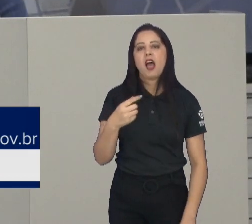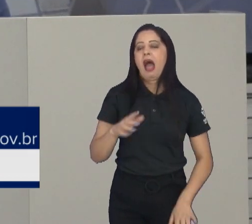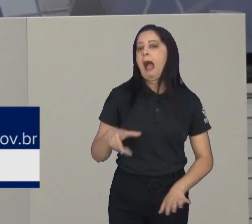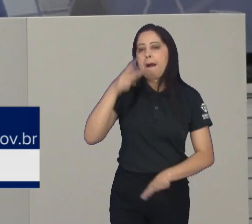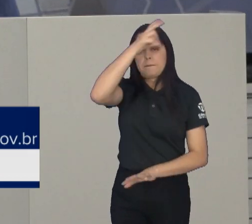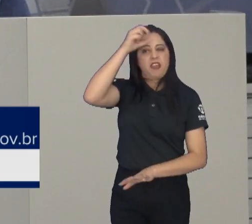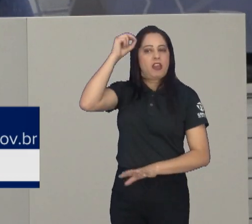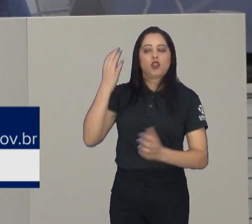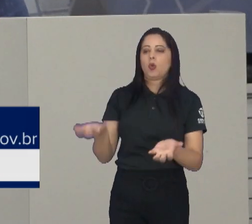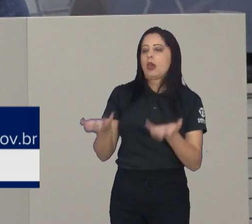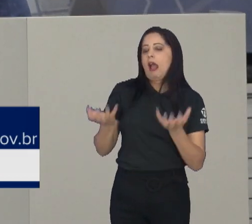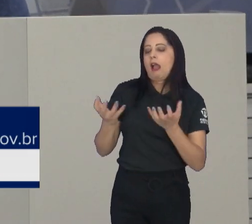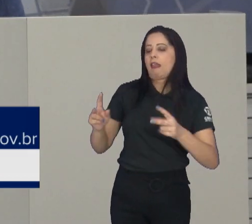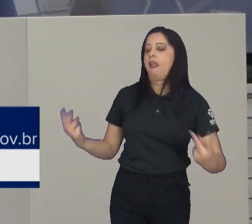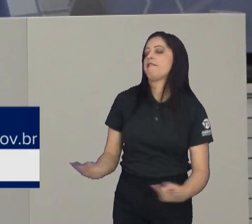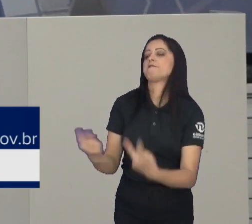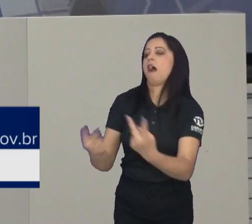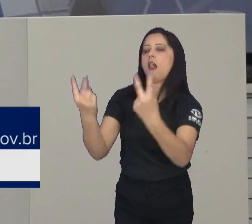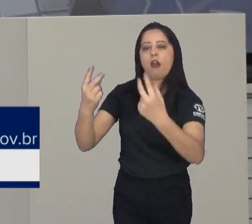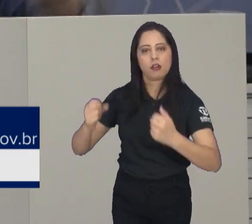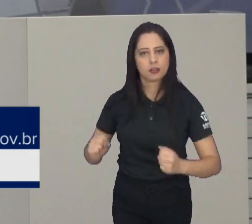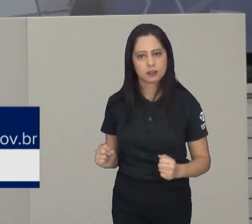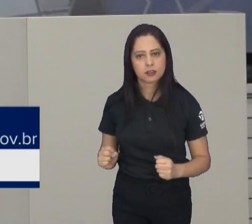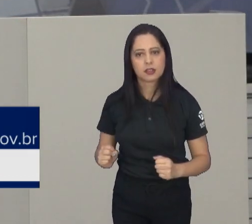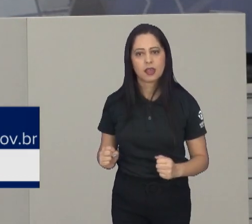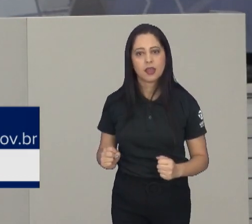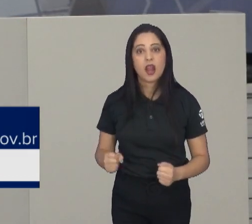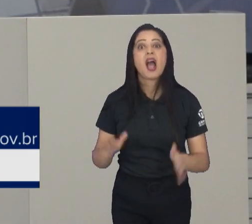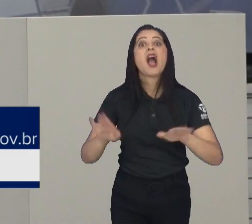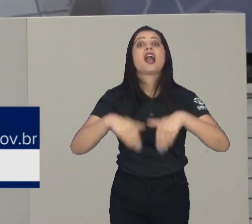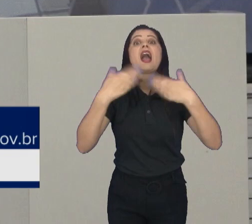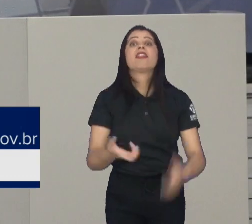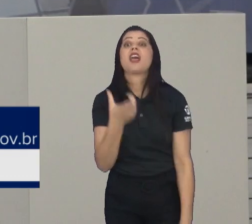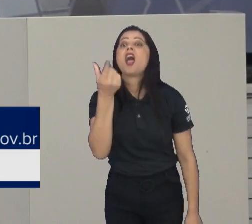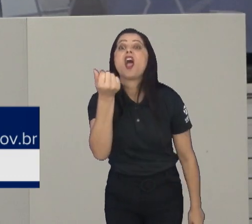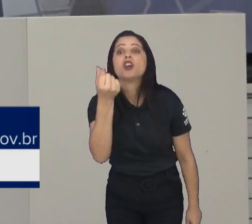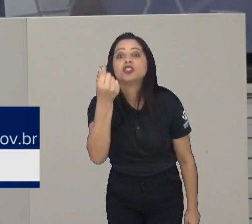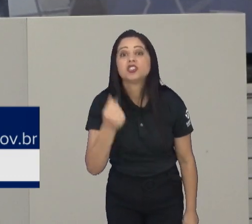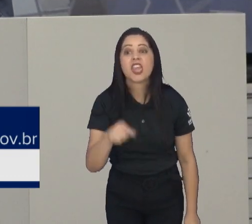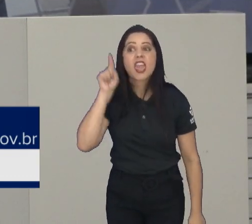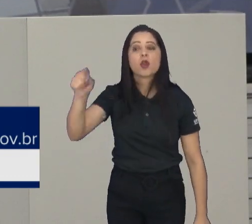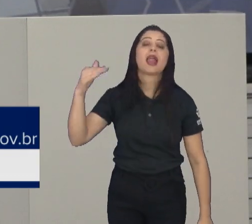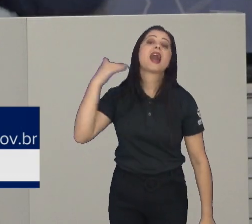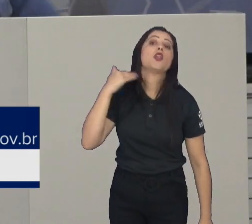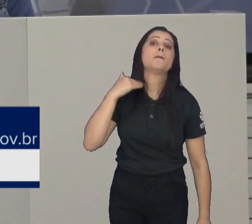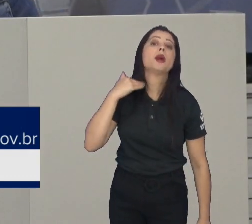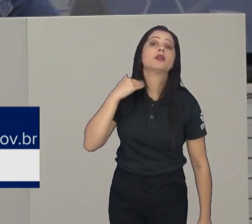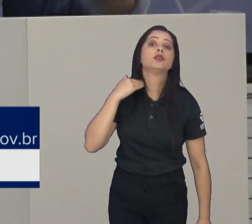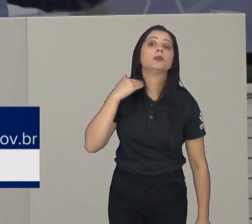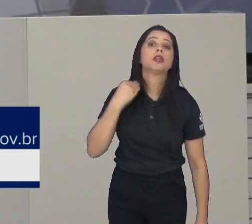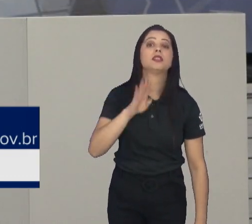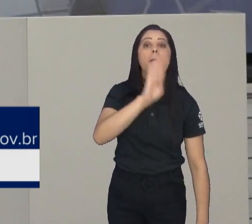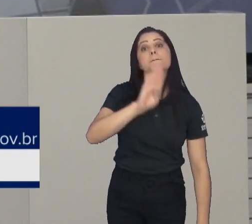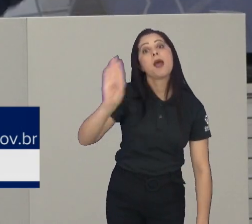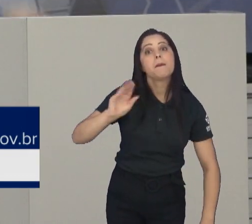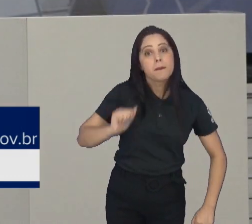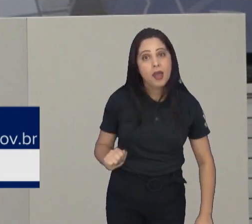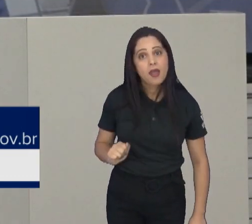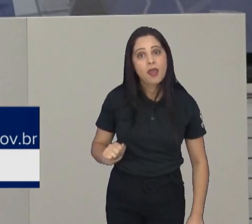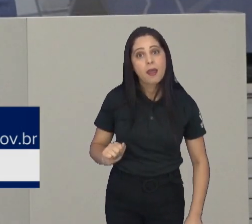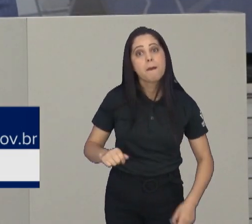professores, que a gente não está preocupado com os professores. O dinheiro está no Banco do Brasil desde janeiro. Poderia